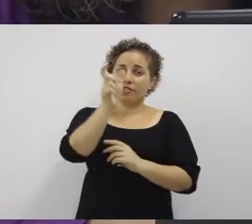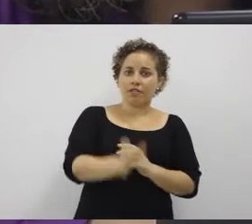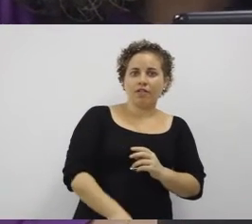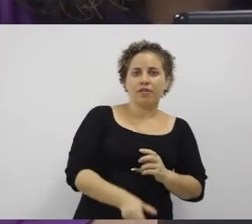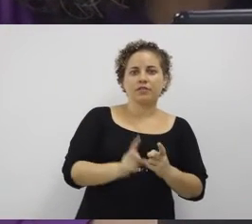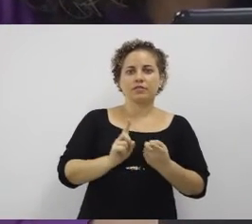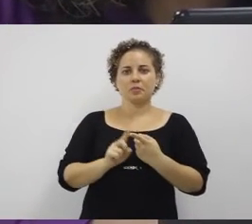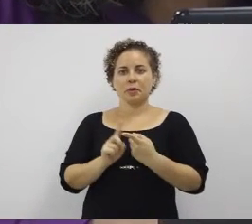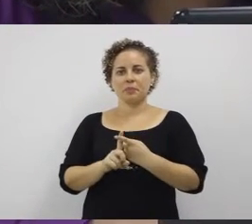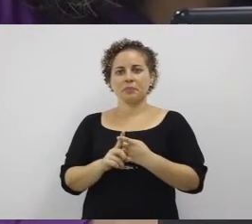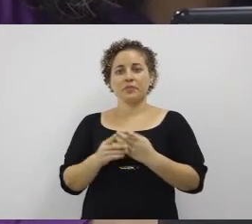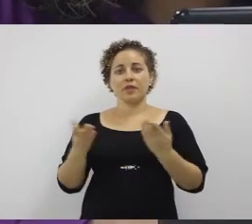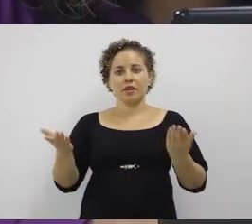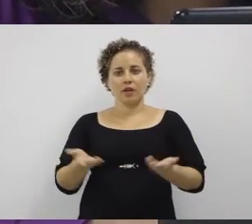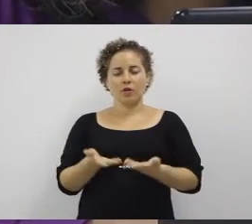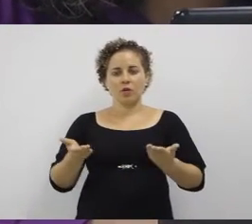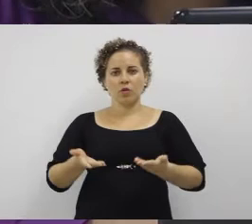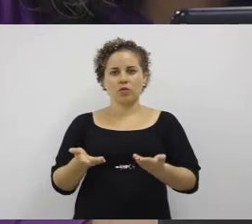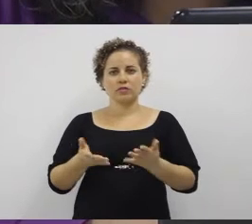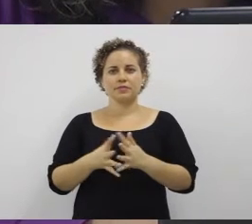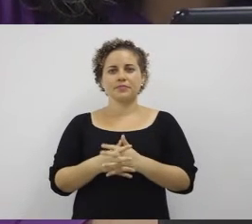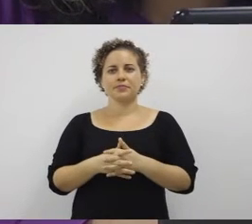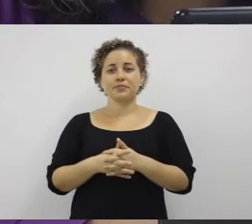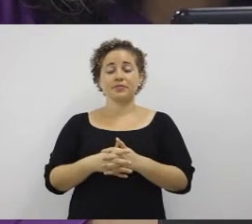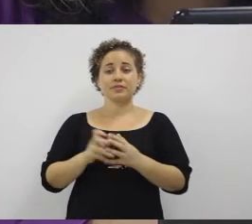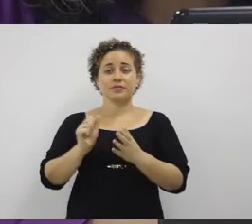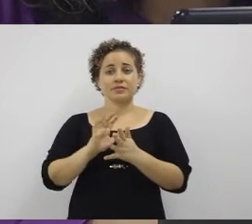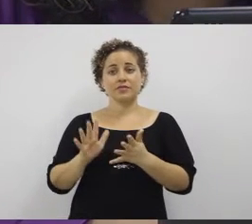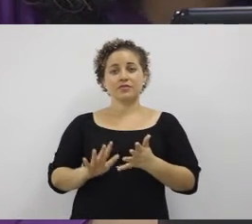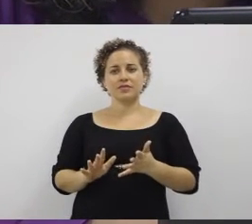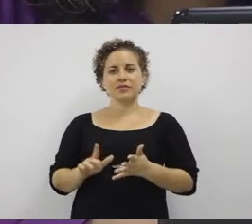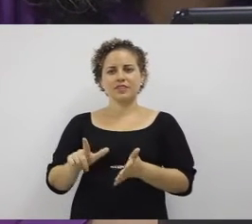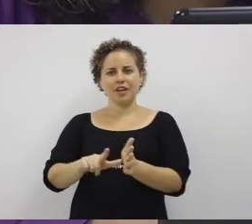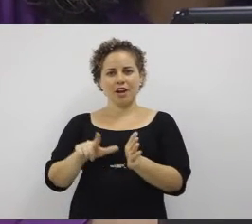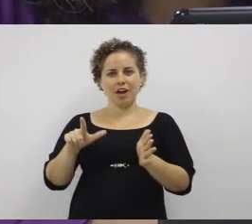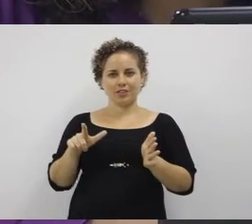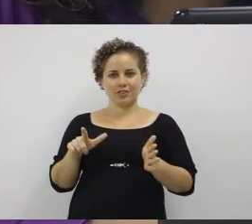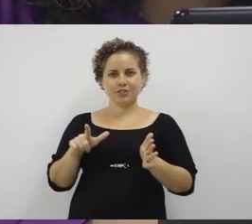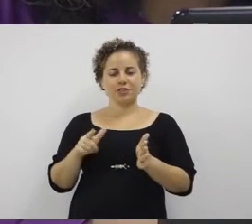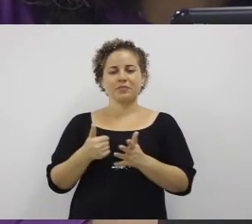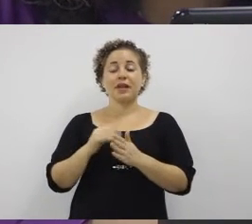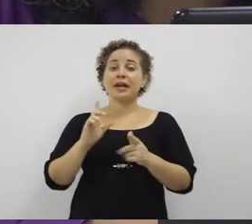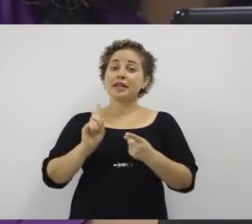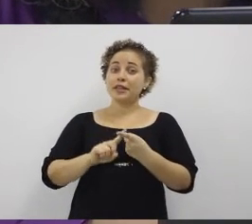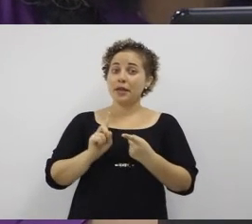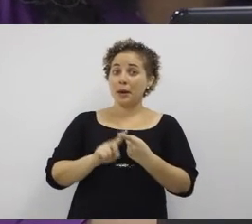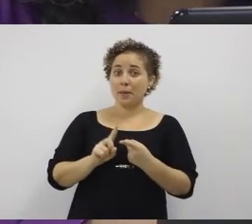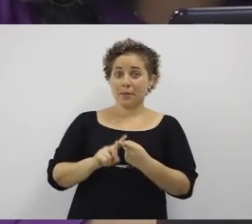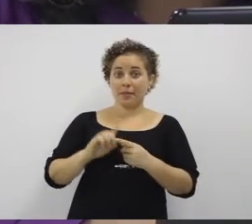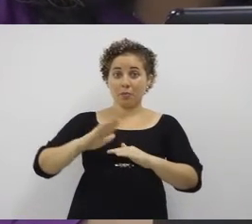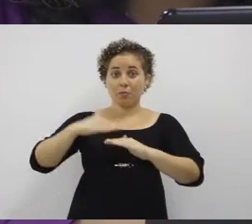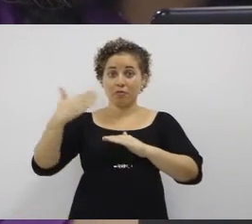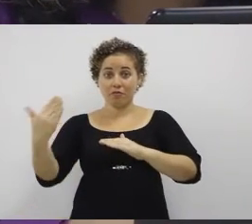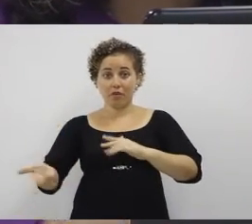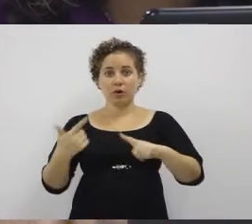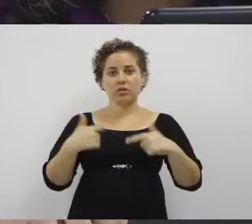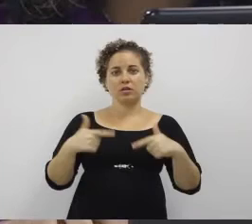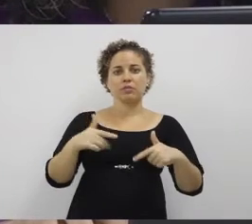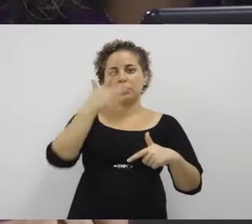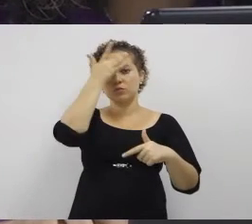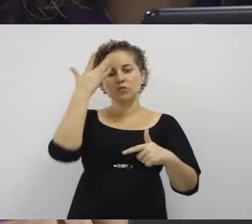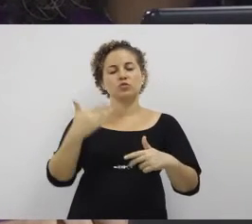clientes. E aqui embaixo nós temos as atividades que vêm antes. São atividades externas também, só que realizadas pelo fornecedor da